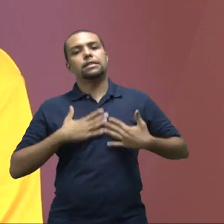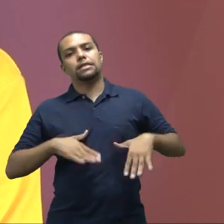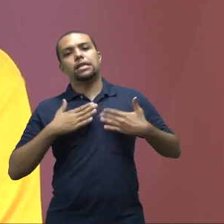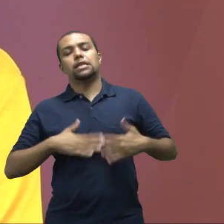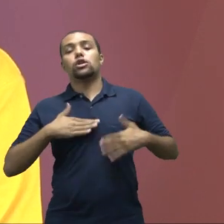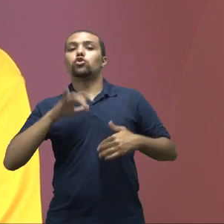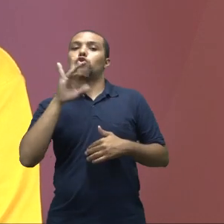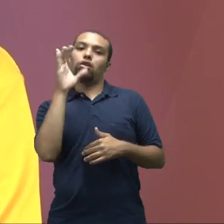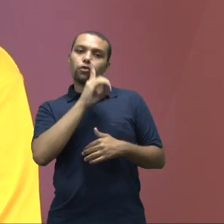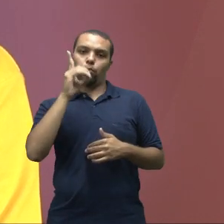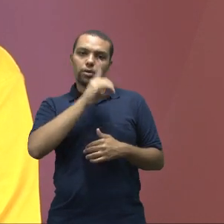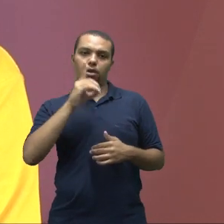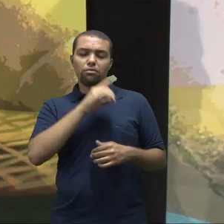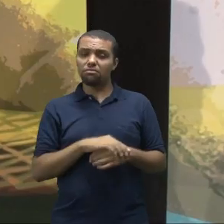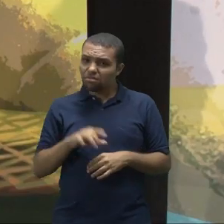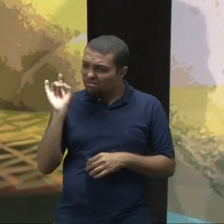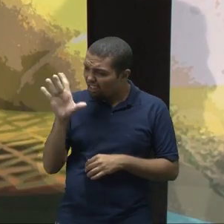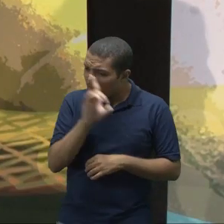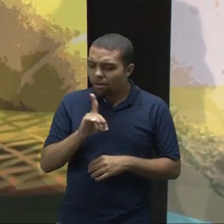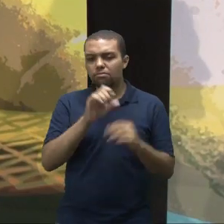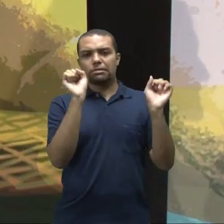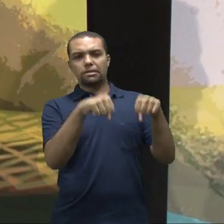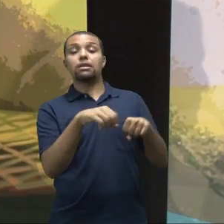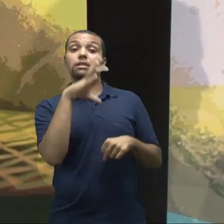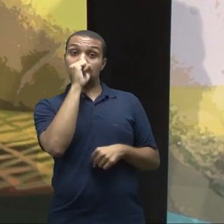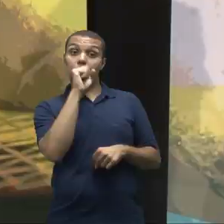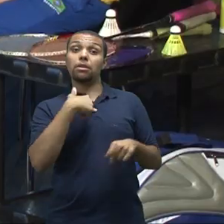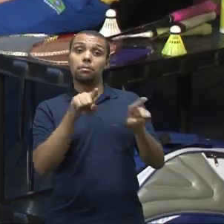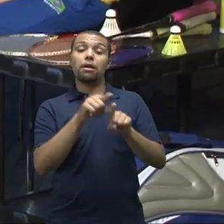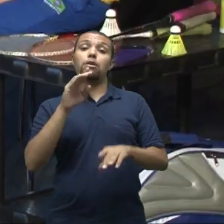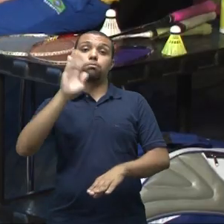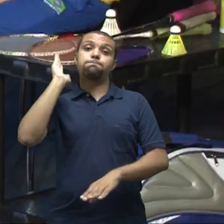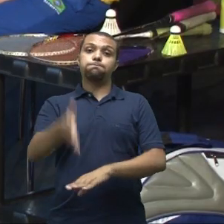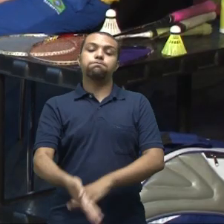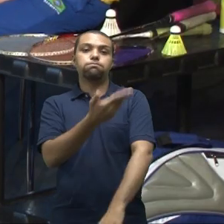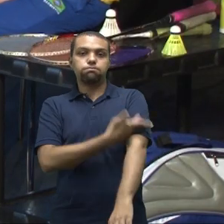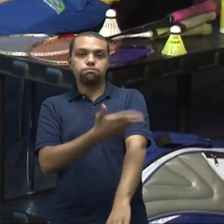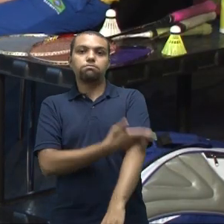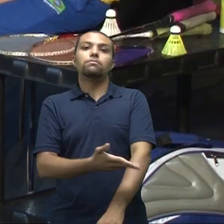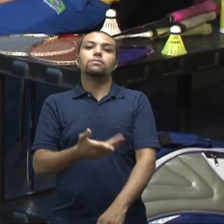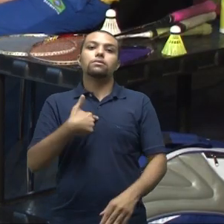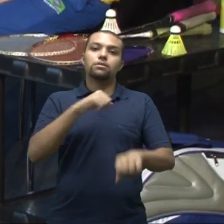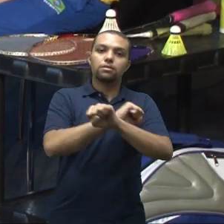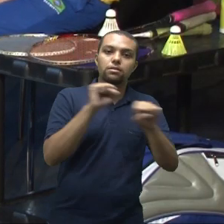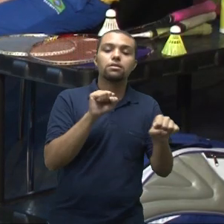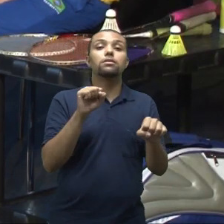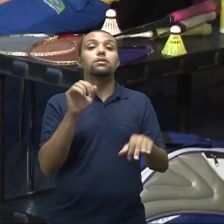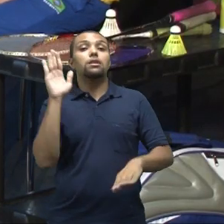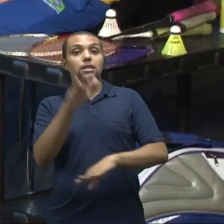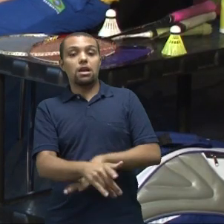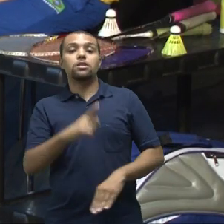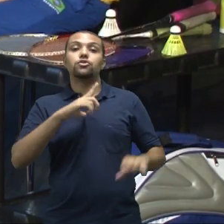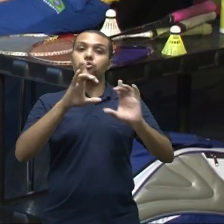tenho de descanso, que eu não tenho treino, é de domingo. Só domingo? Só domingo. Sábado também? Sábado. O que você faz treino no sábado? Eu tenho treino de manhã